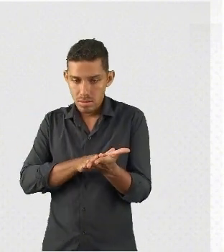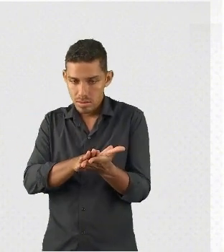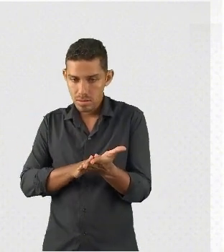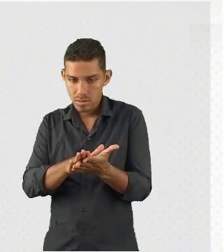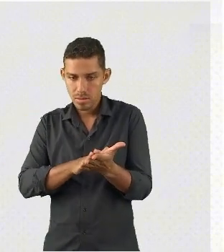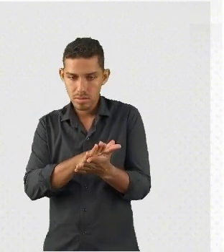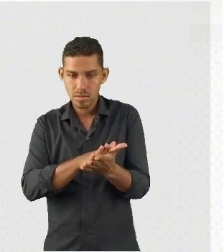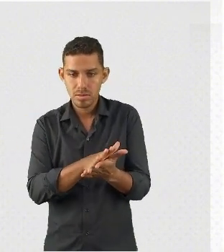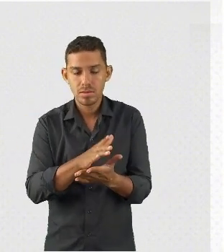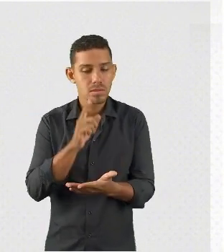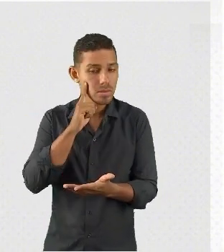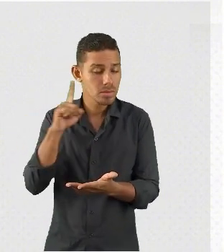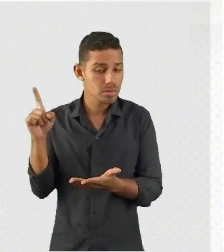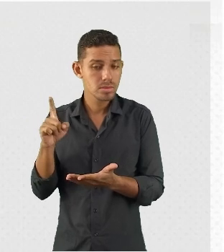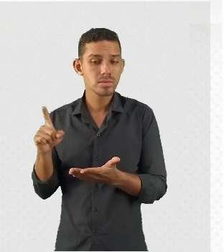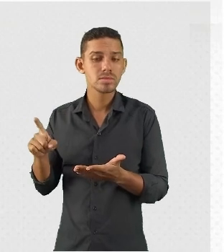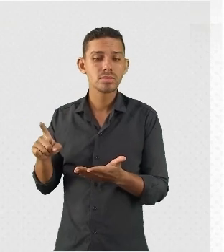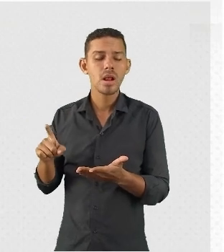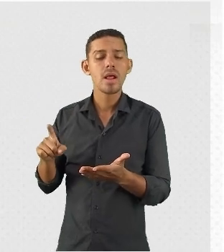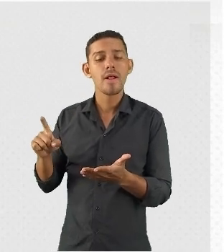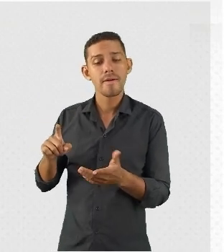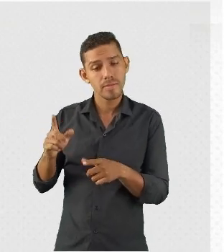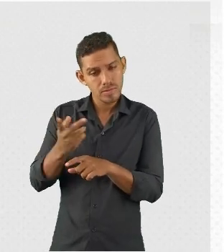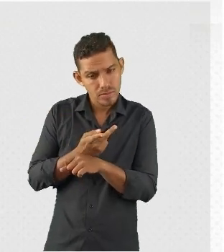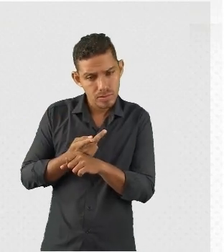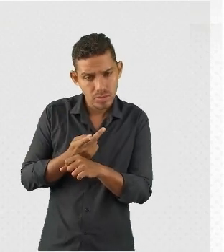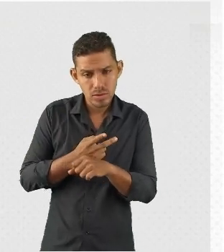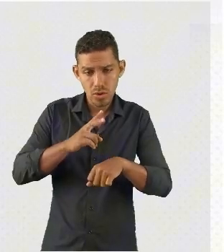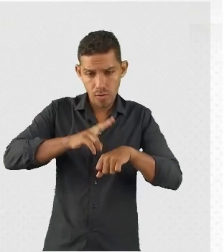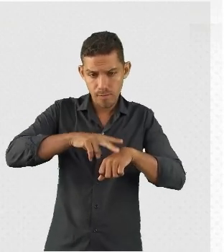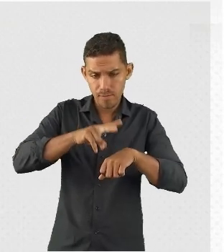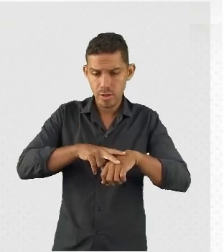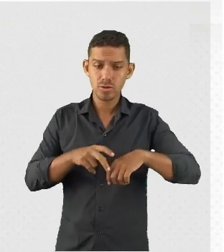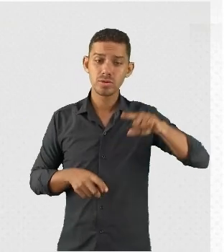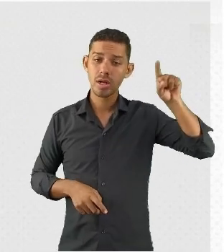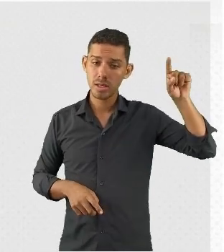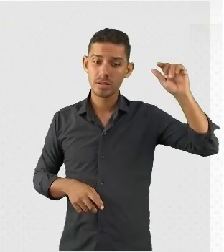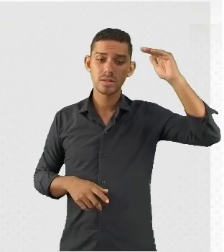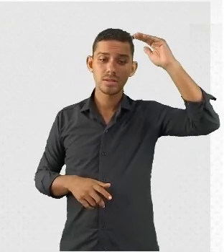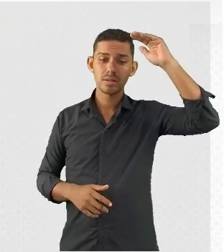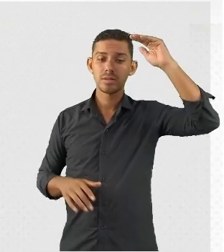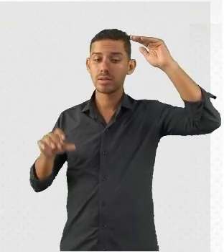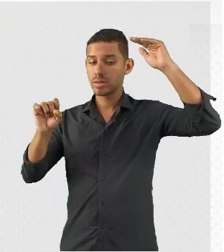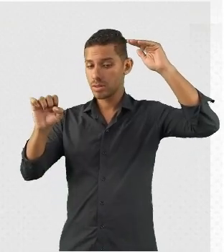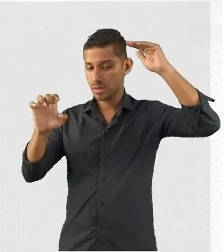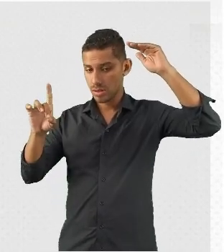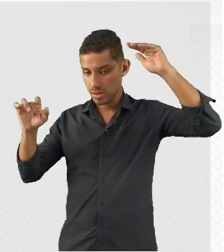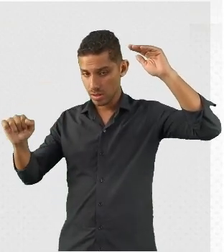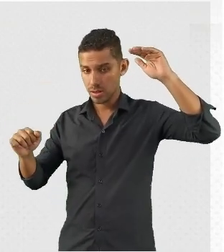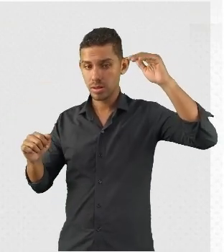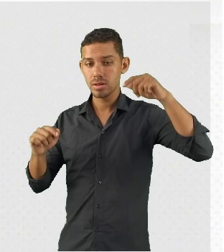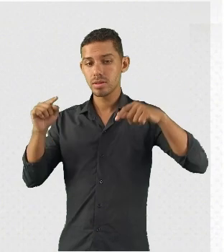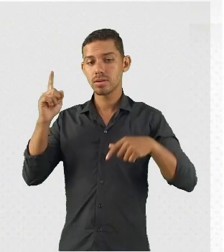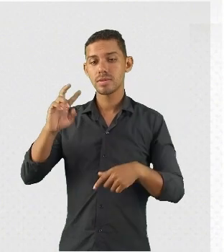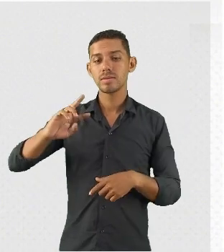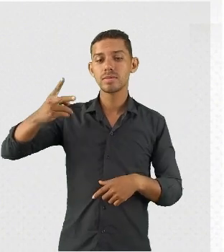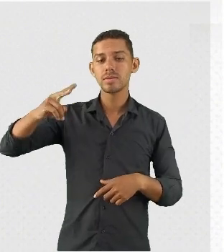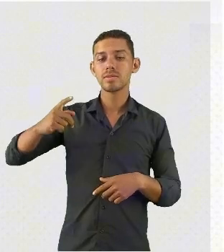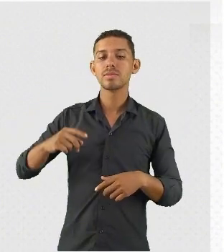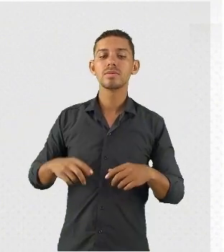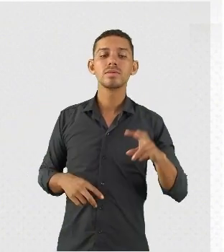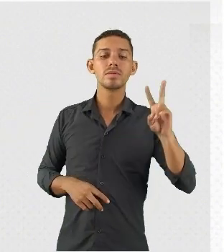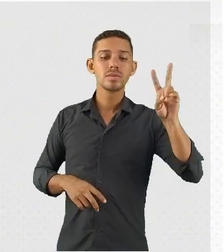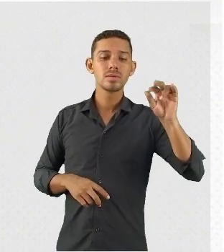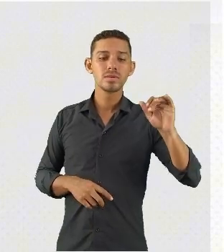eu vou procurar aqui, ó, o vidro está aqui em cima e a seda está aqui embaixo. Desses dois, o vidro está em cima. Logo,